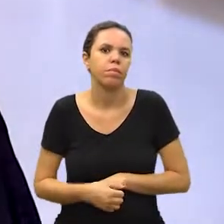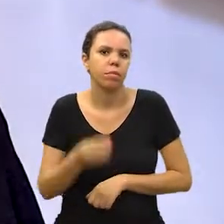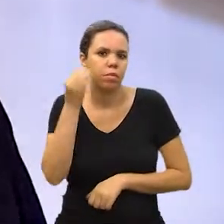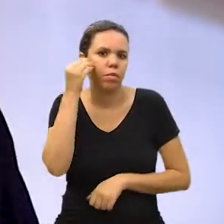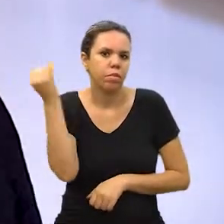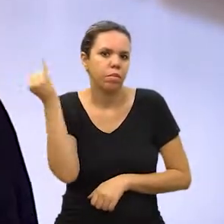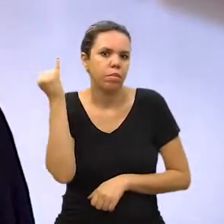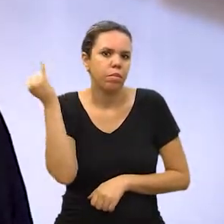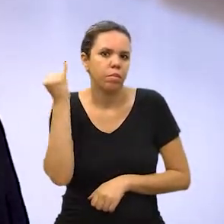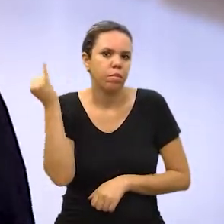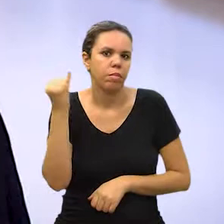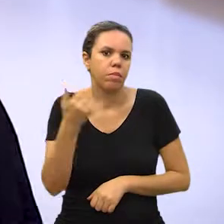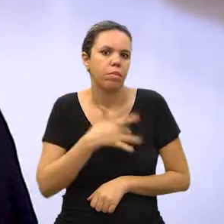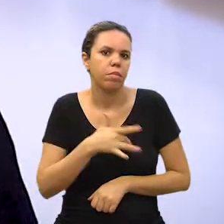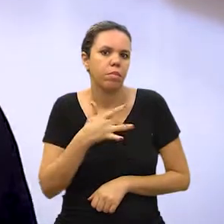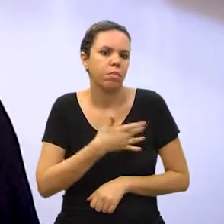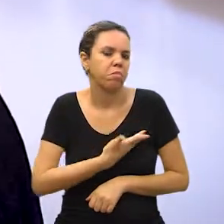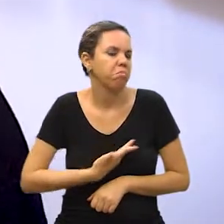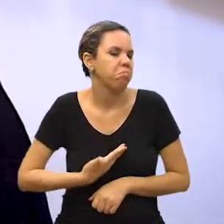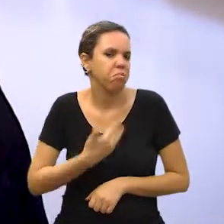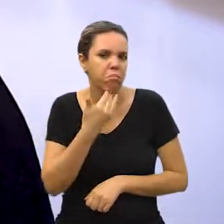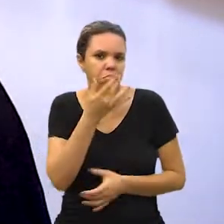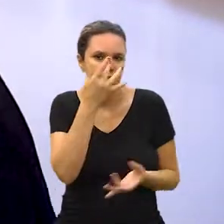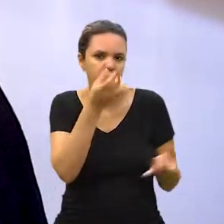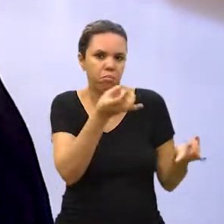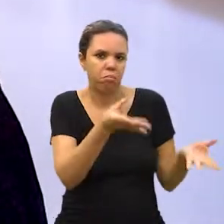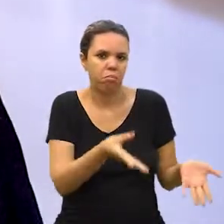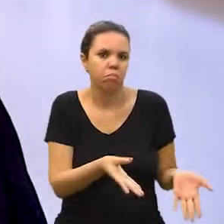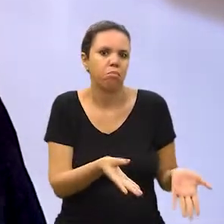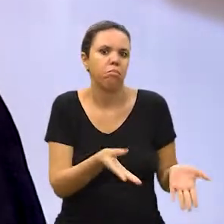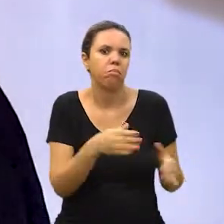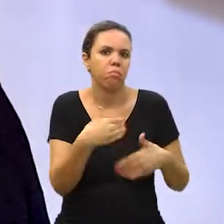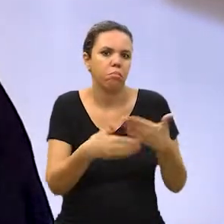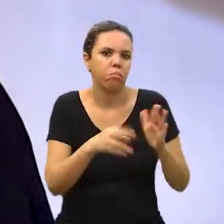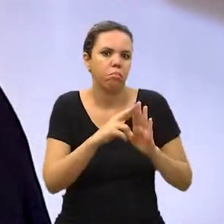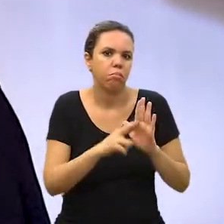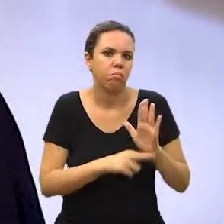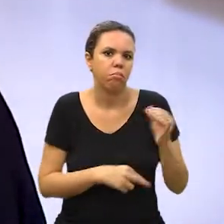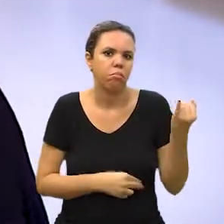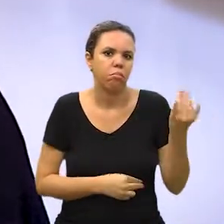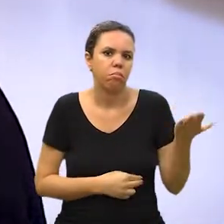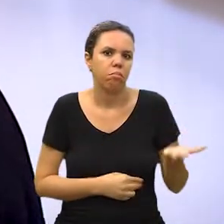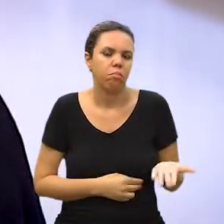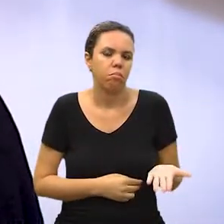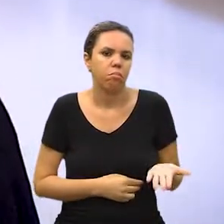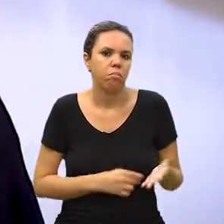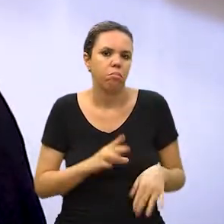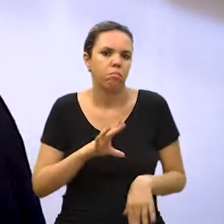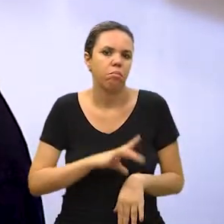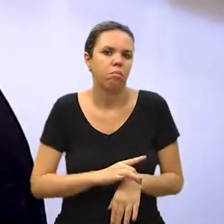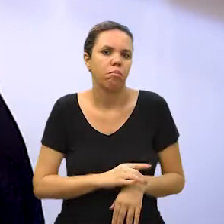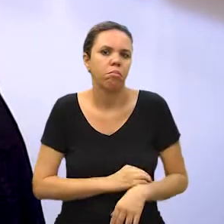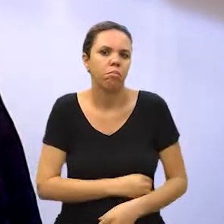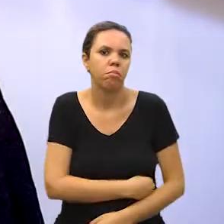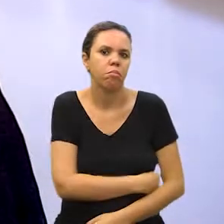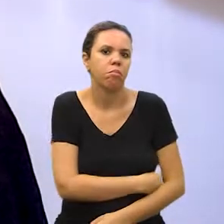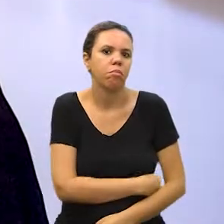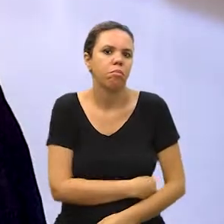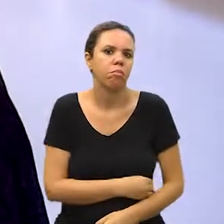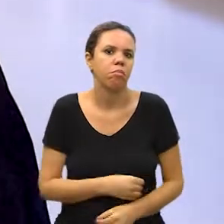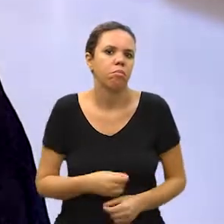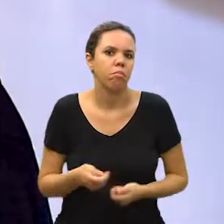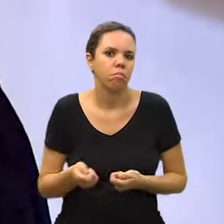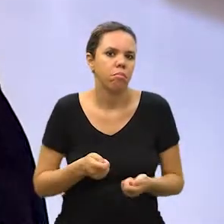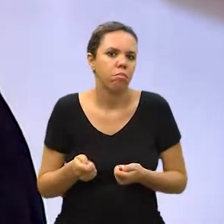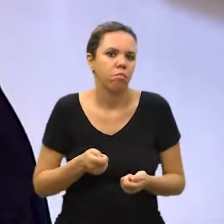forma a testagem é muito importante pena que os governos abandonaram esse procedimento também de segurança aí